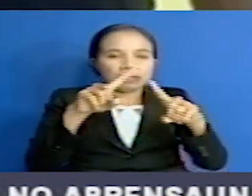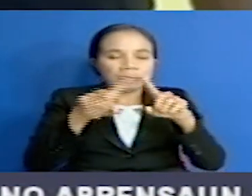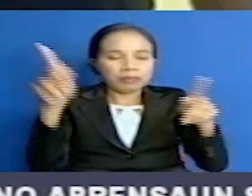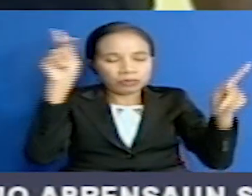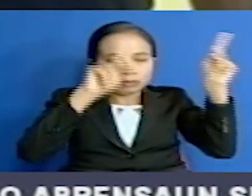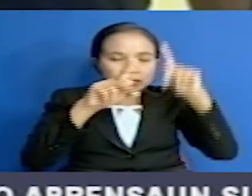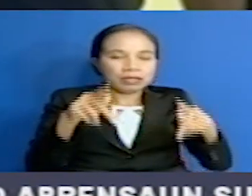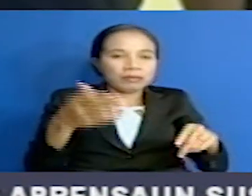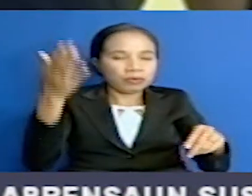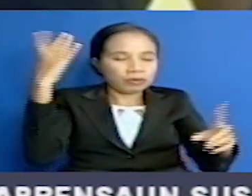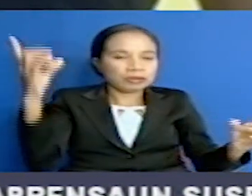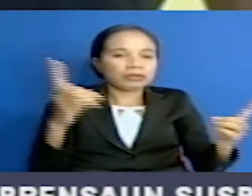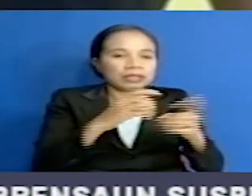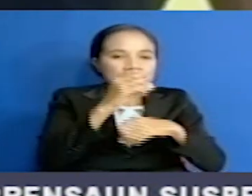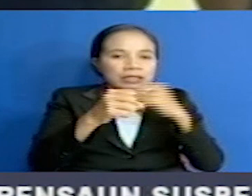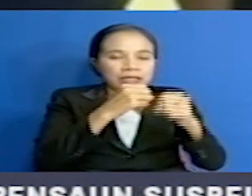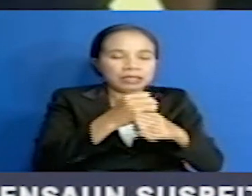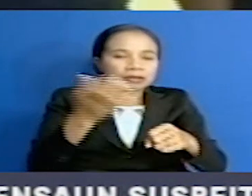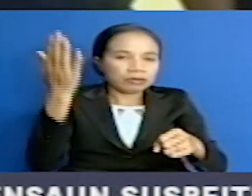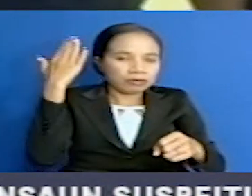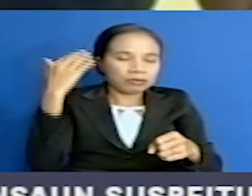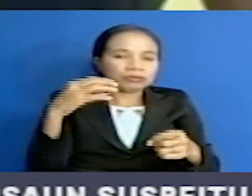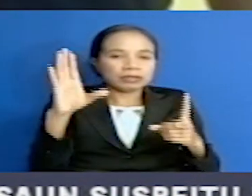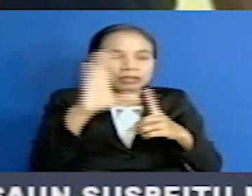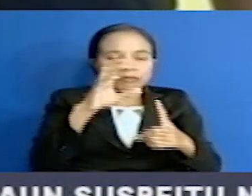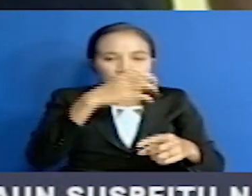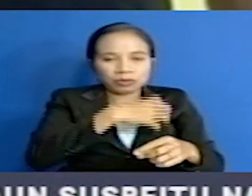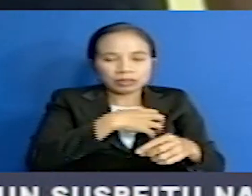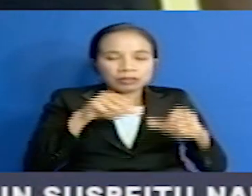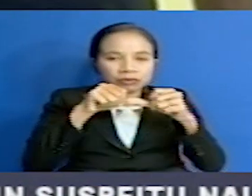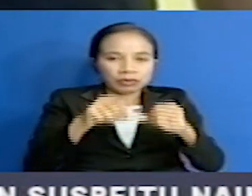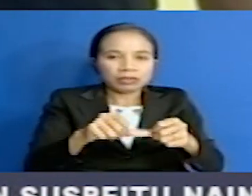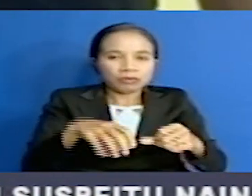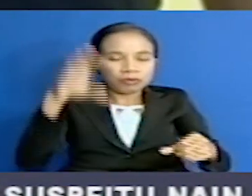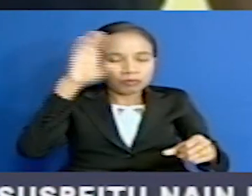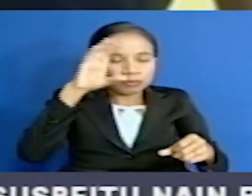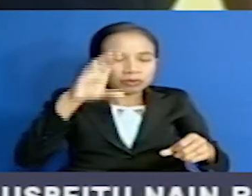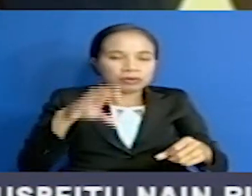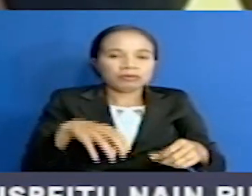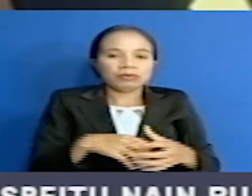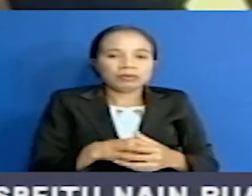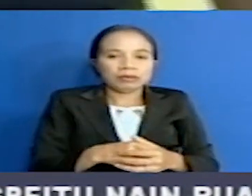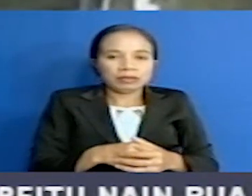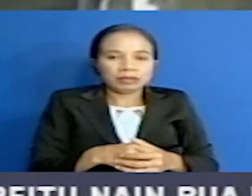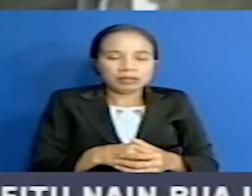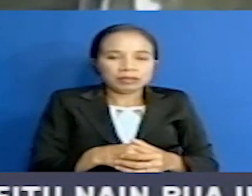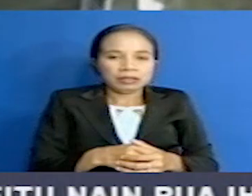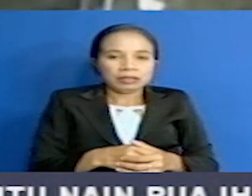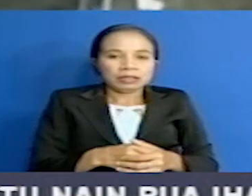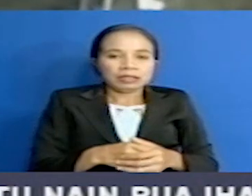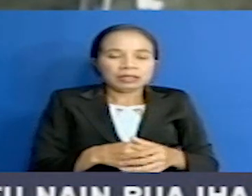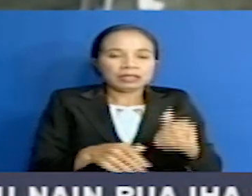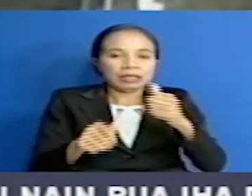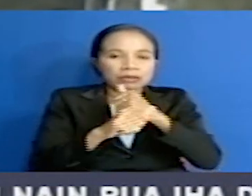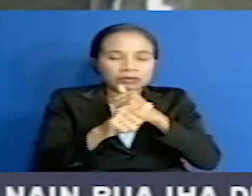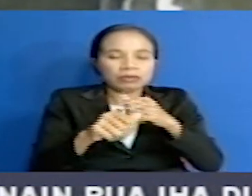ne acontece deste Tinankotuk. Un comando Jeral Polisia continua lansa servisio segreto ho dibuka tuir autor sira